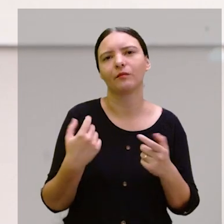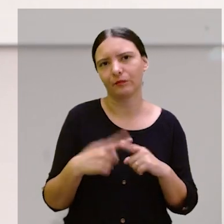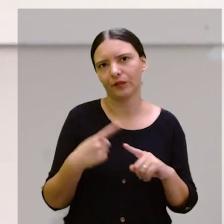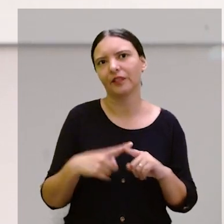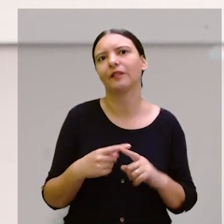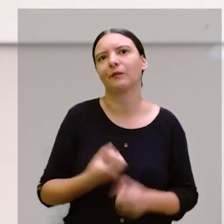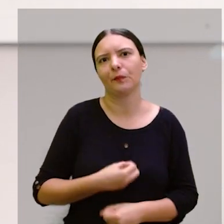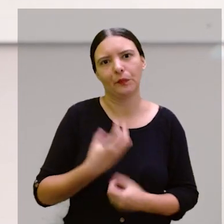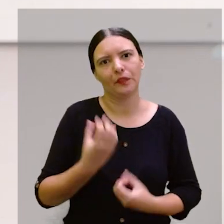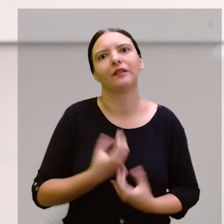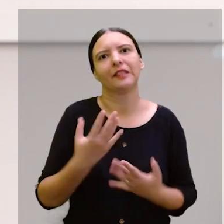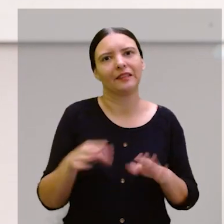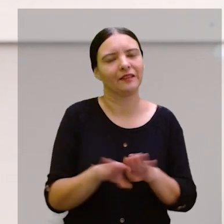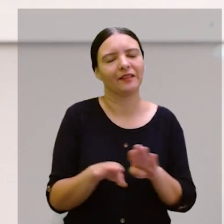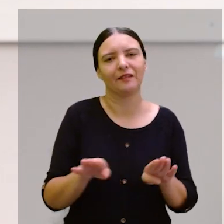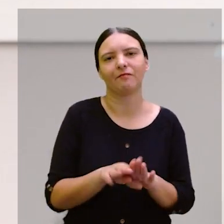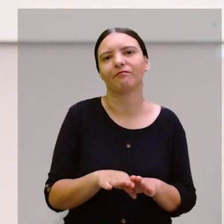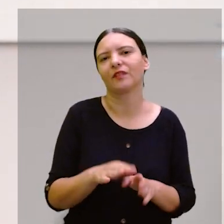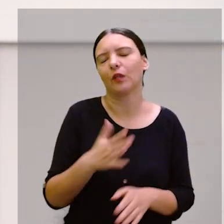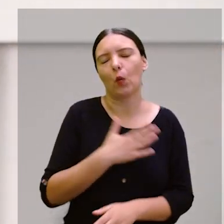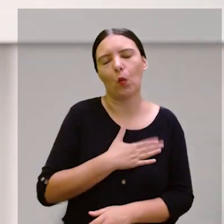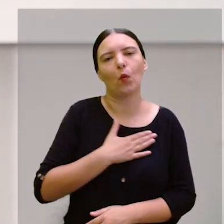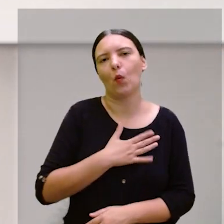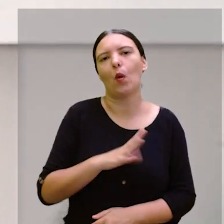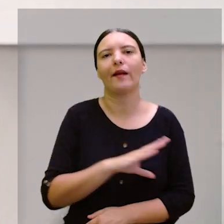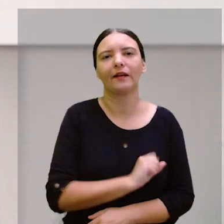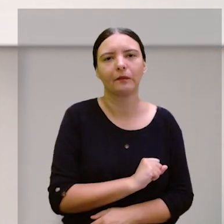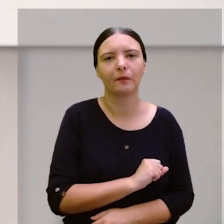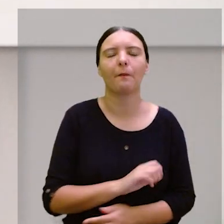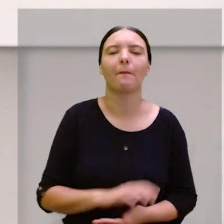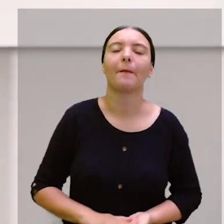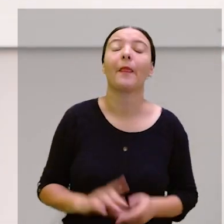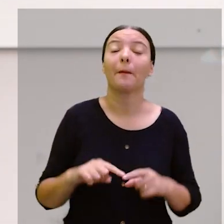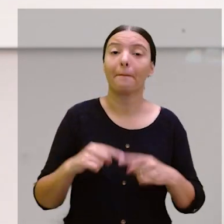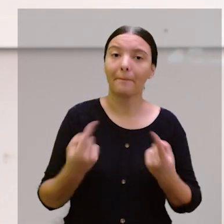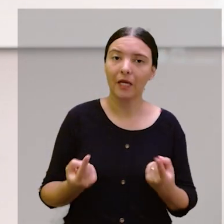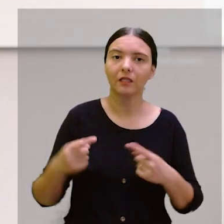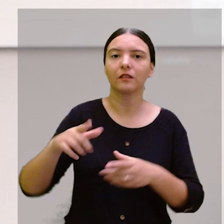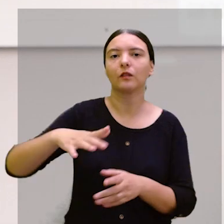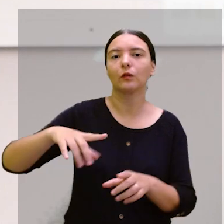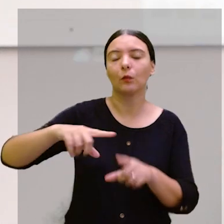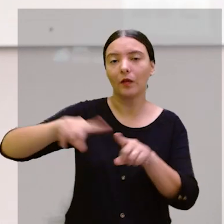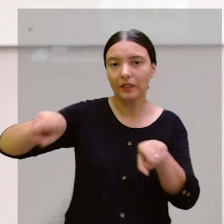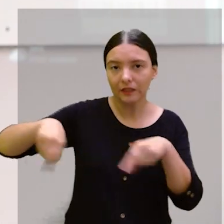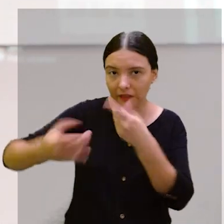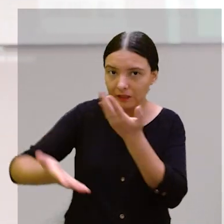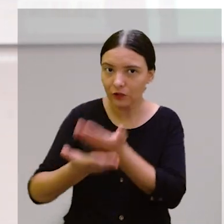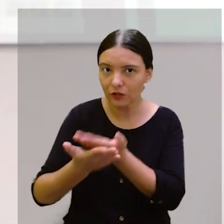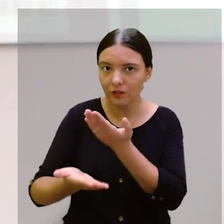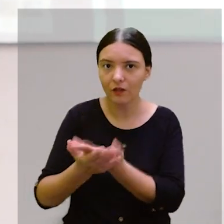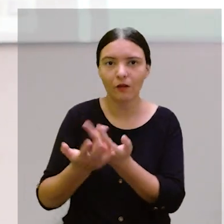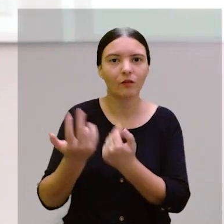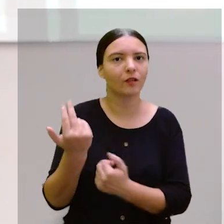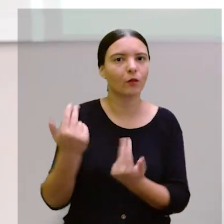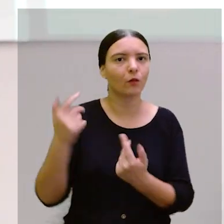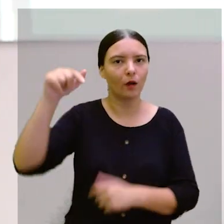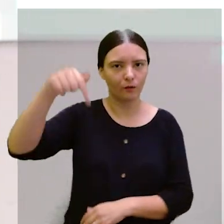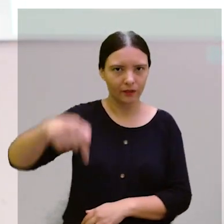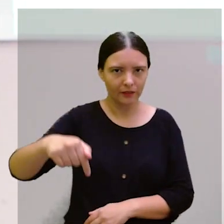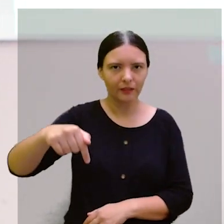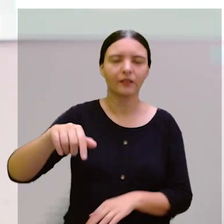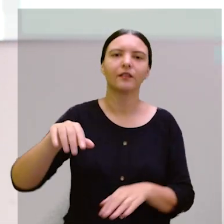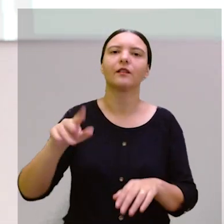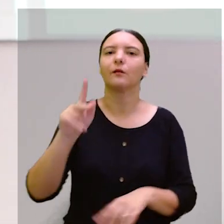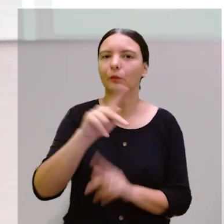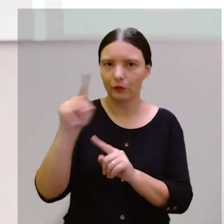né, da poesia do Vinícius de Moraes, que até hoje é um dos meus poetas favoritos. Então, foi numa sala de aula, como essa, através